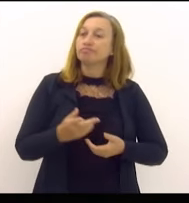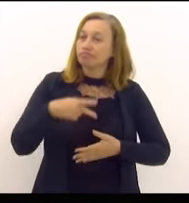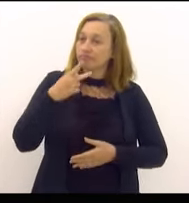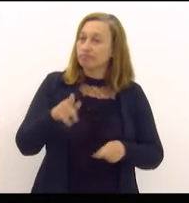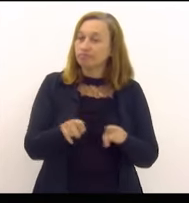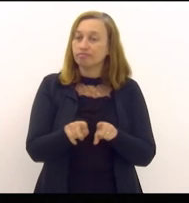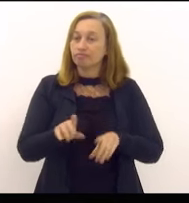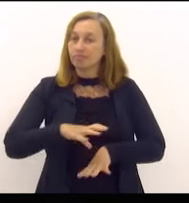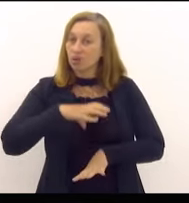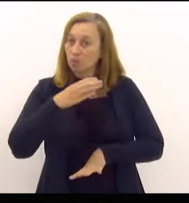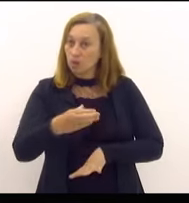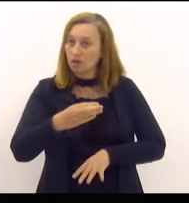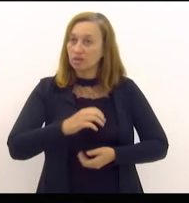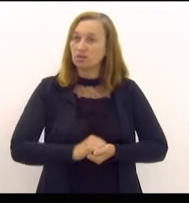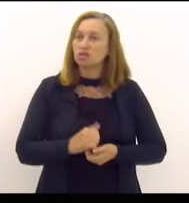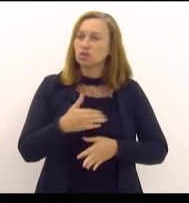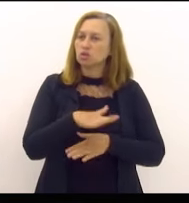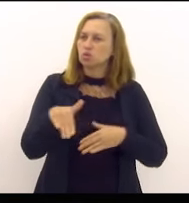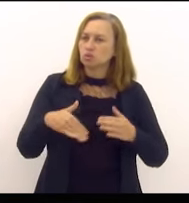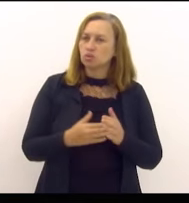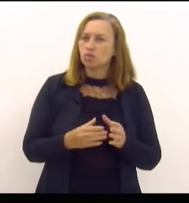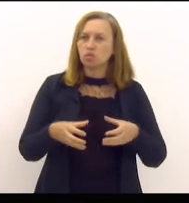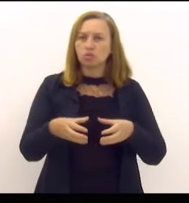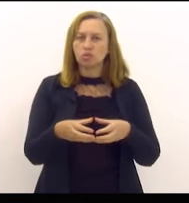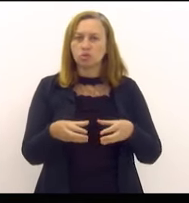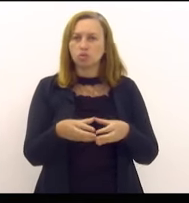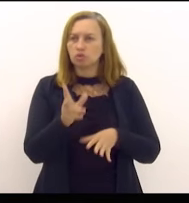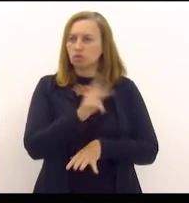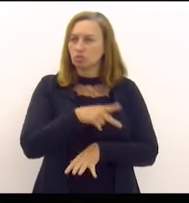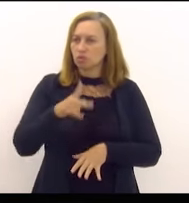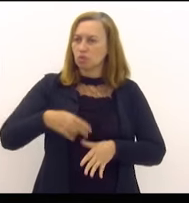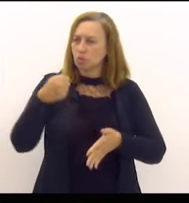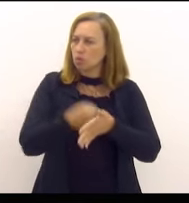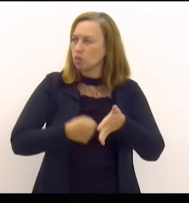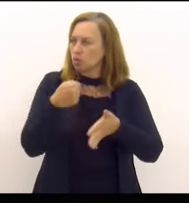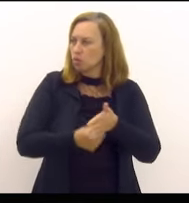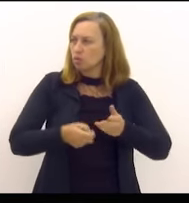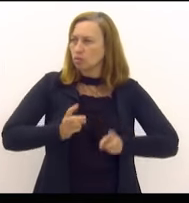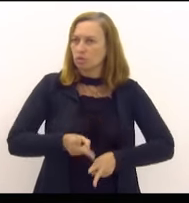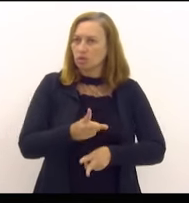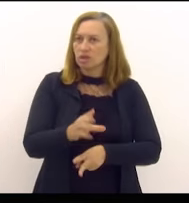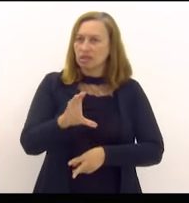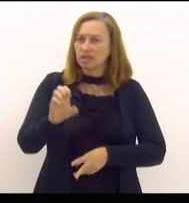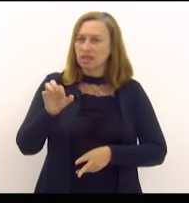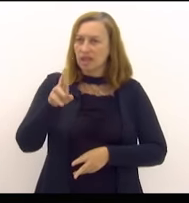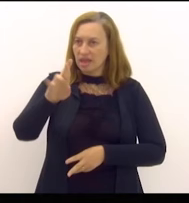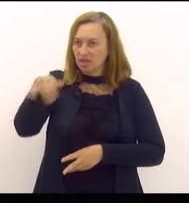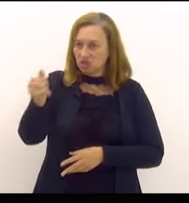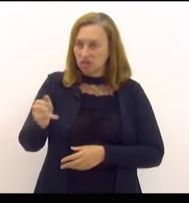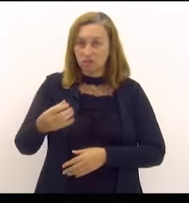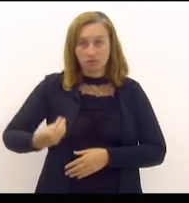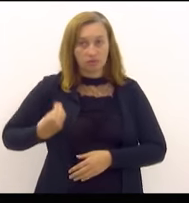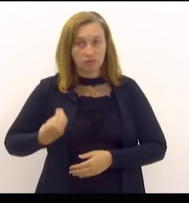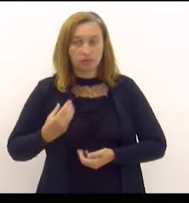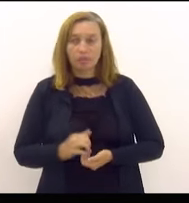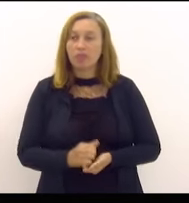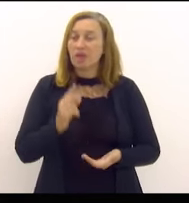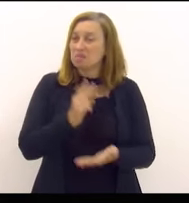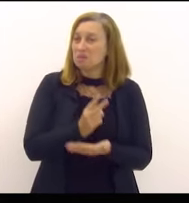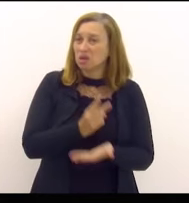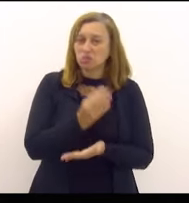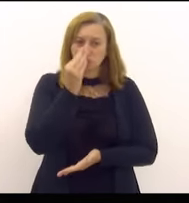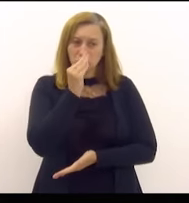a coragem de todo o corpo de educadores que luta para manter o CEDERJ vivo. Apesar do